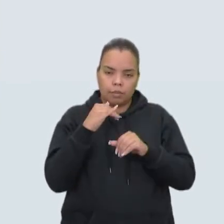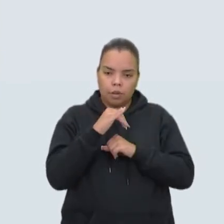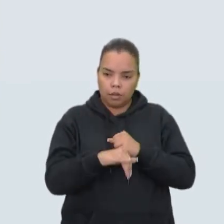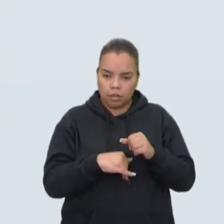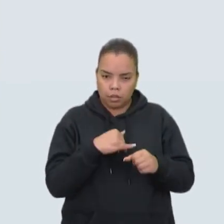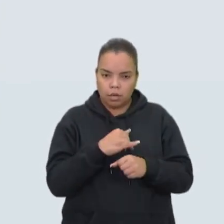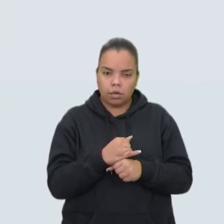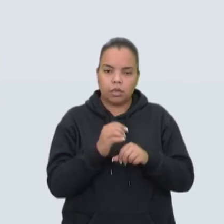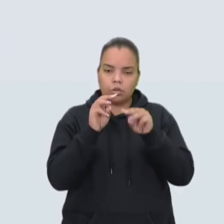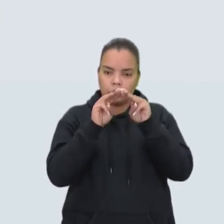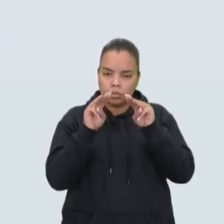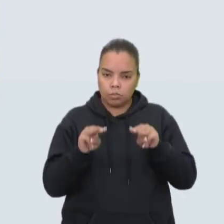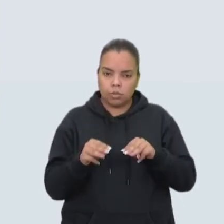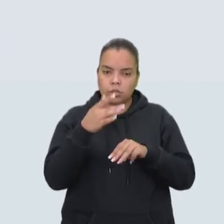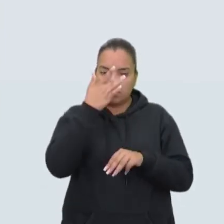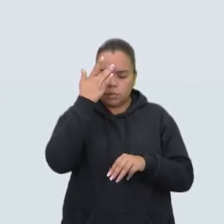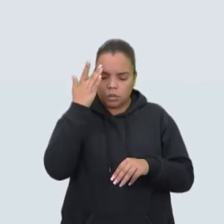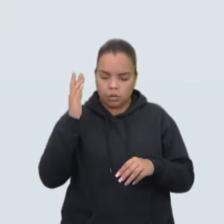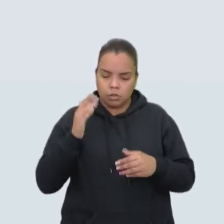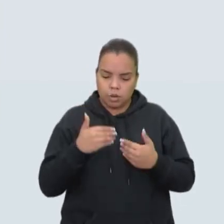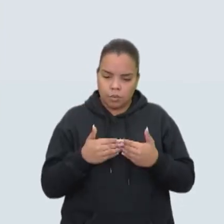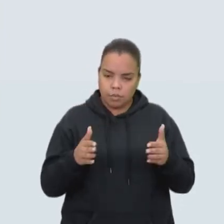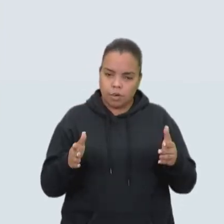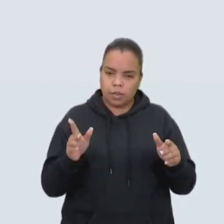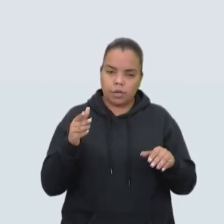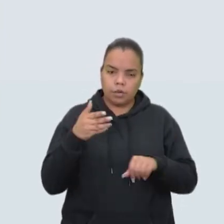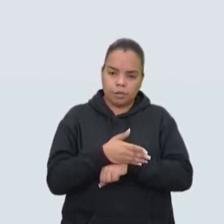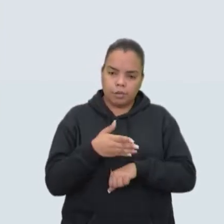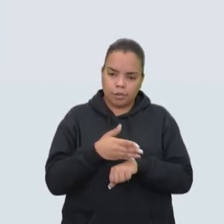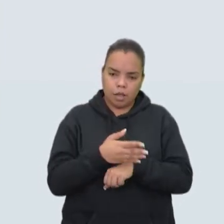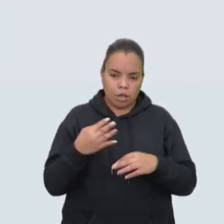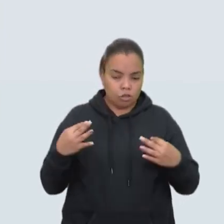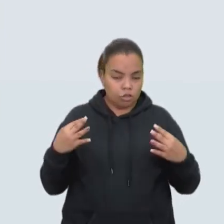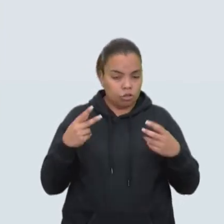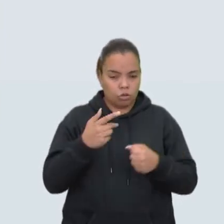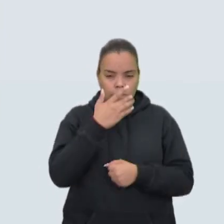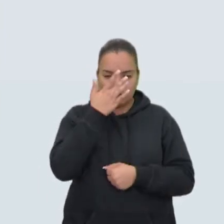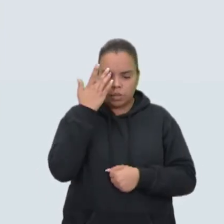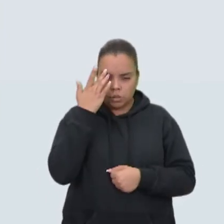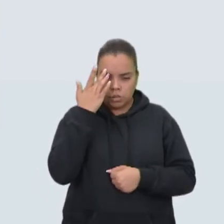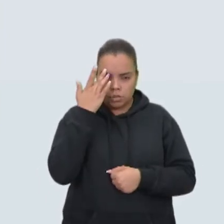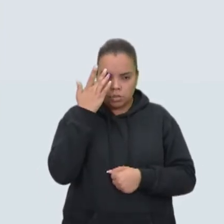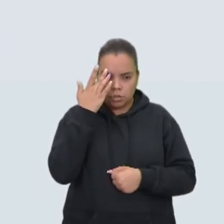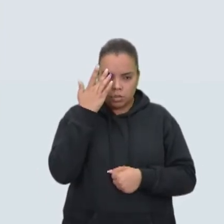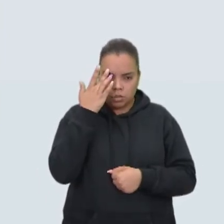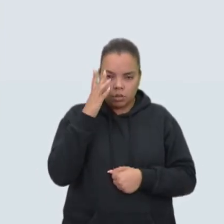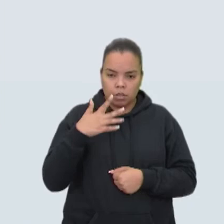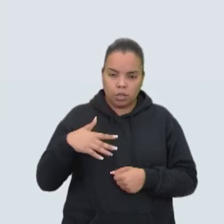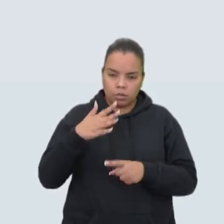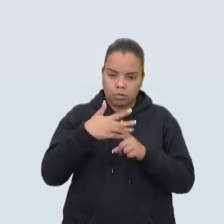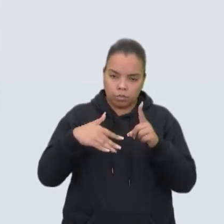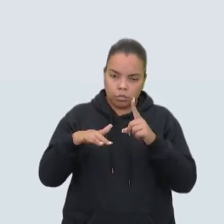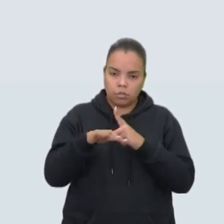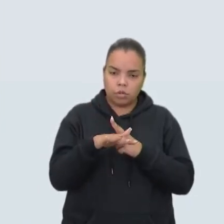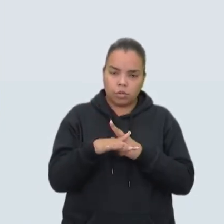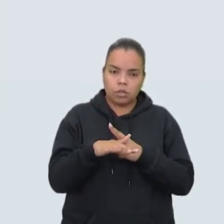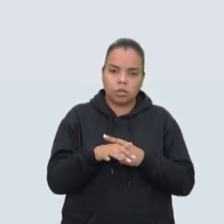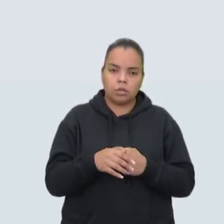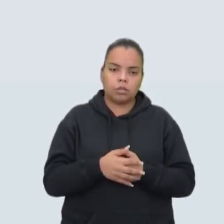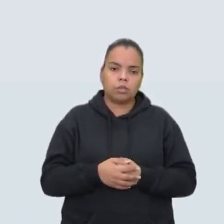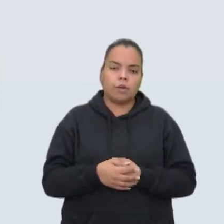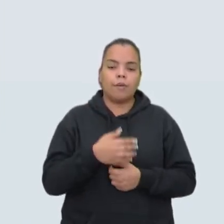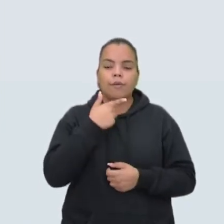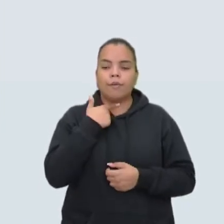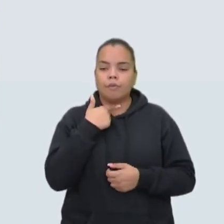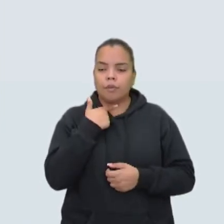está permanentemente aberto à participação de toda e qualquer pessoa da nossa sociedade. Nosso